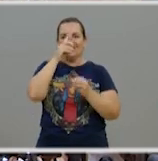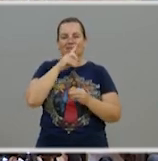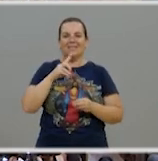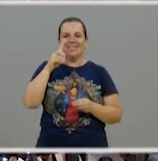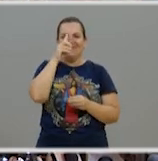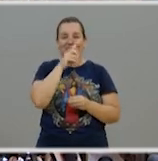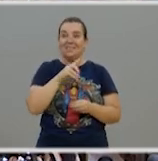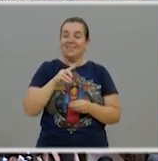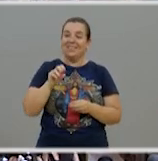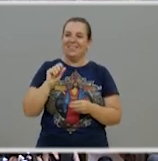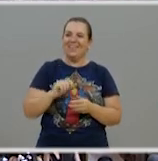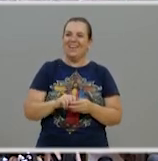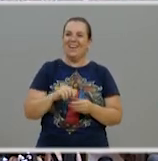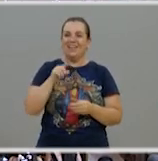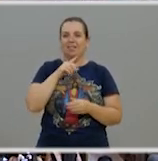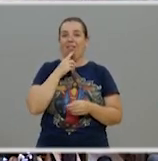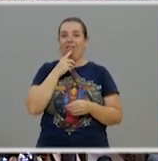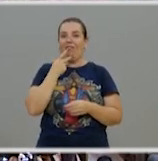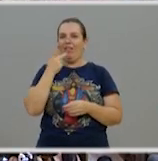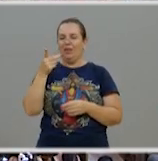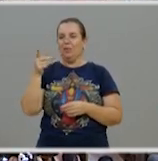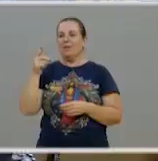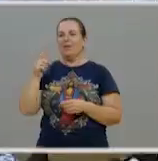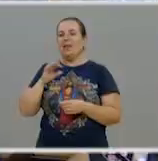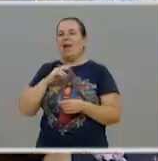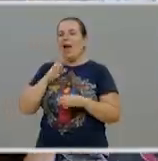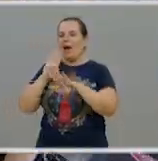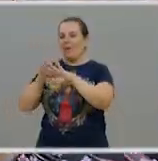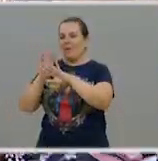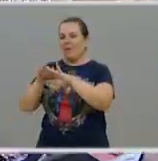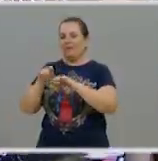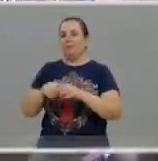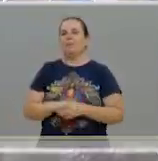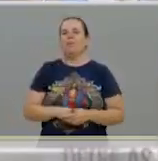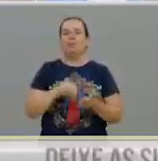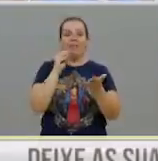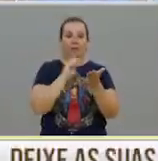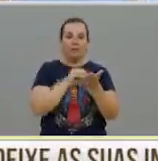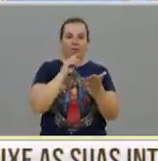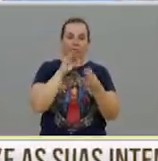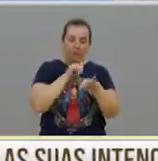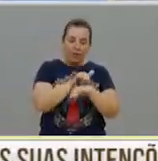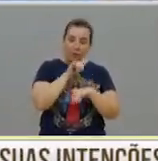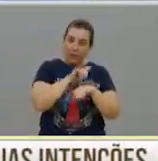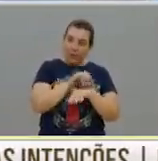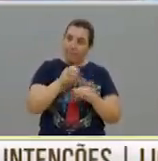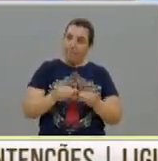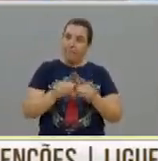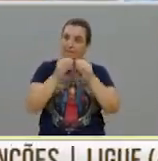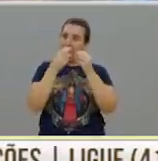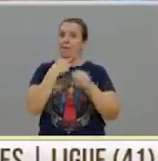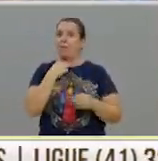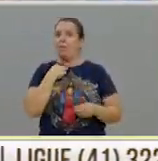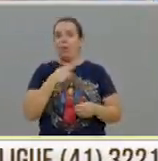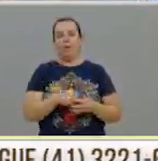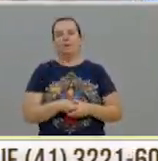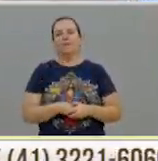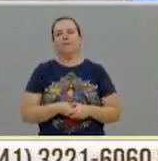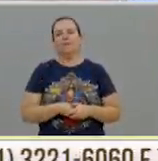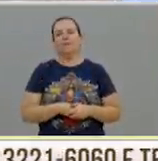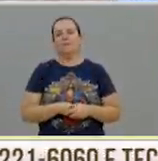um monte de gente para se atender. Faltar na missa domingo é um erro, gente. Missa de semana